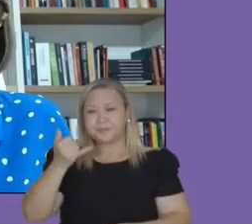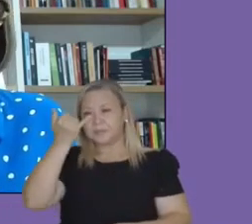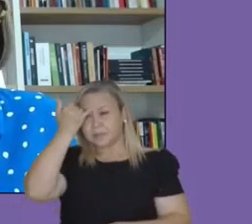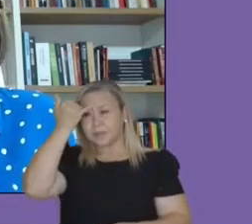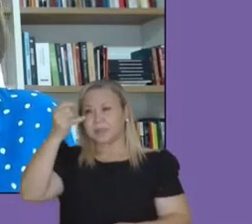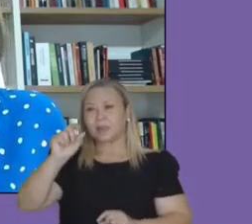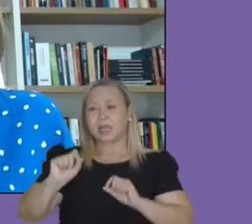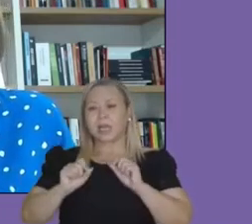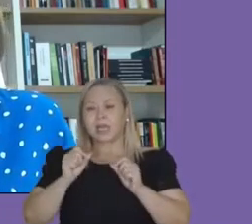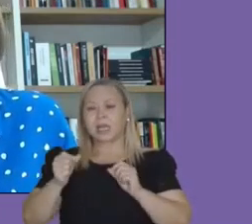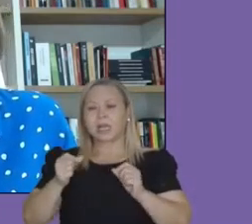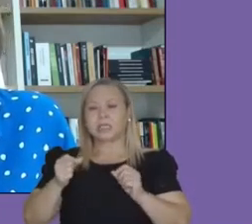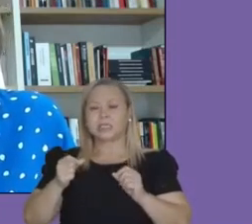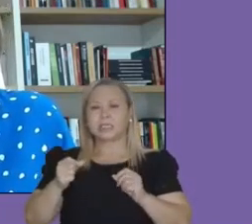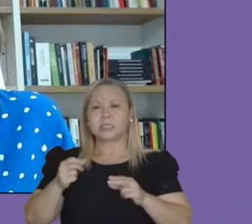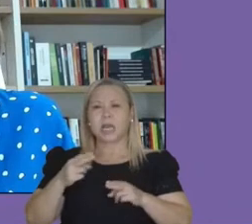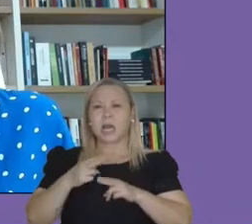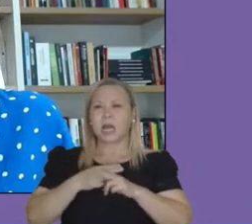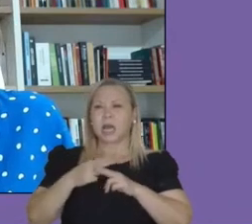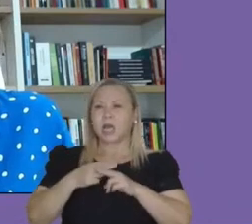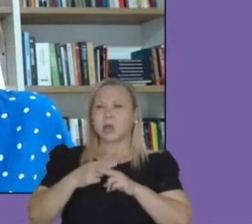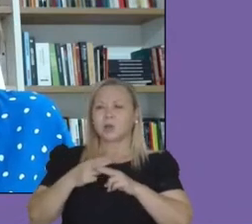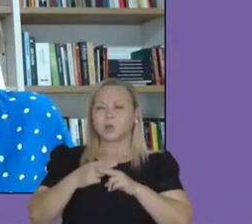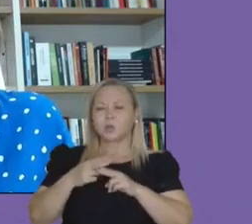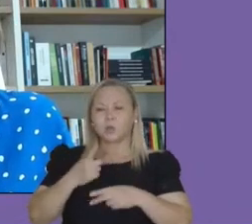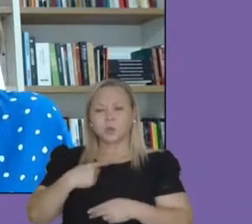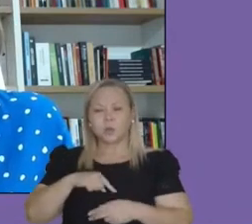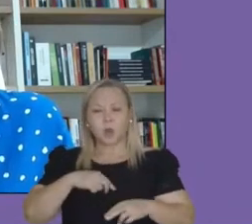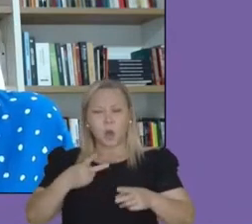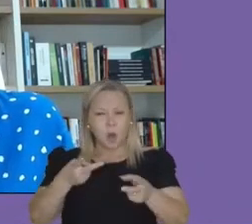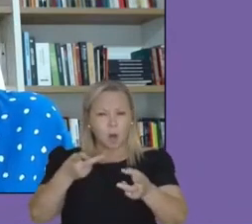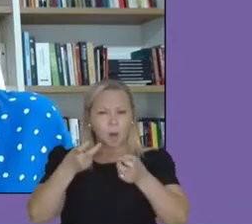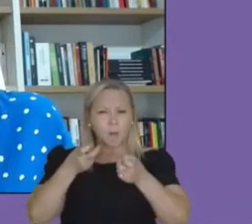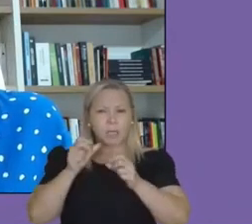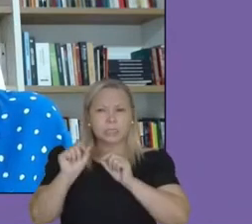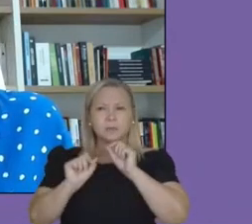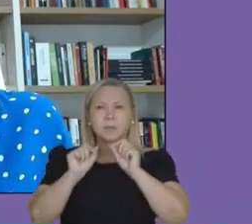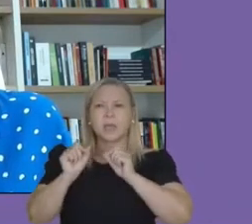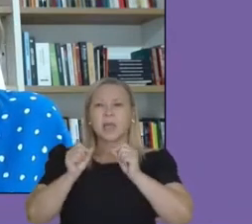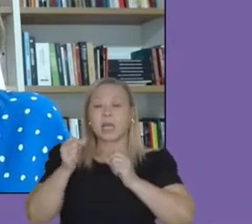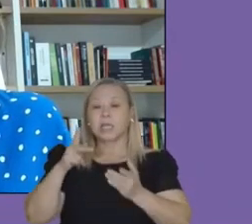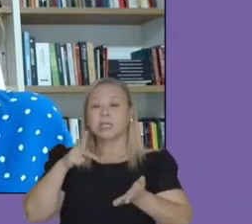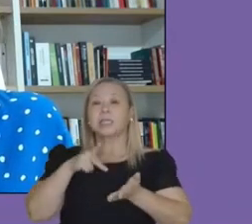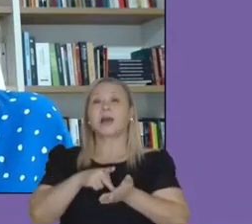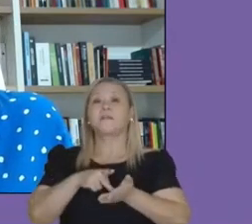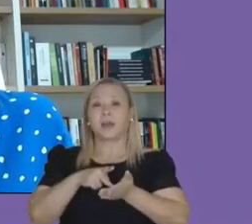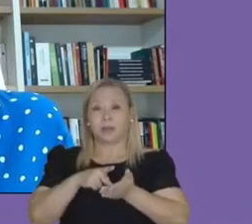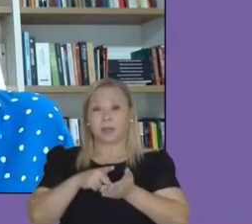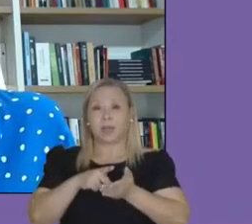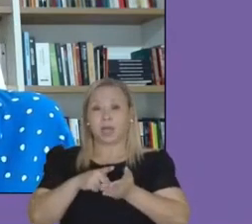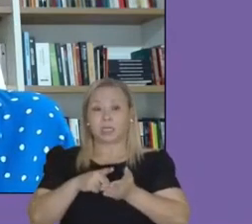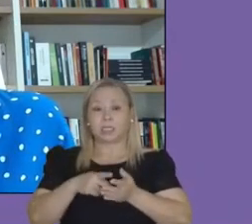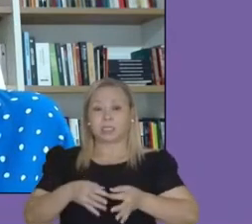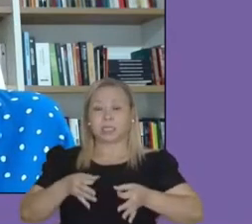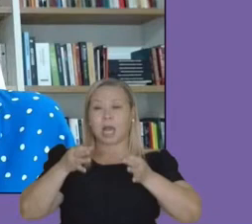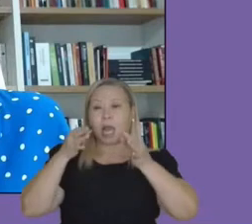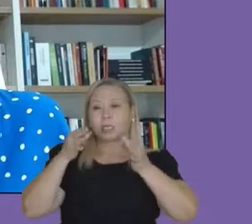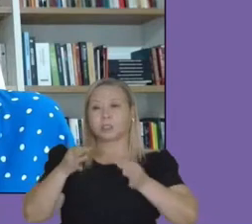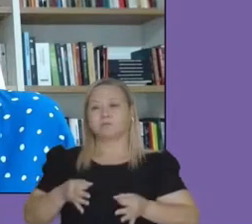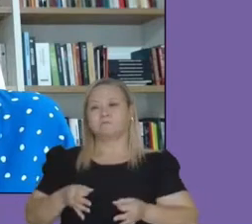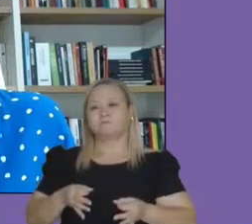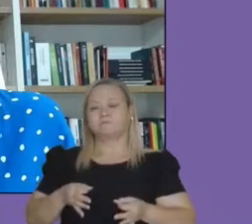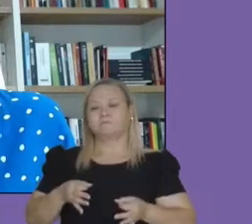ideia nua, a gente vai perceber que, na verdade, a gente está